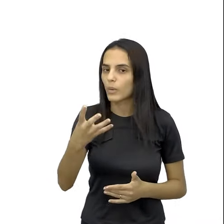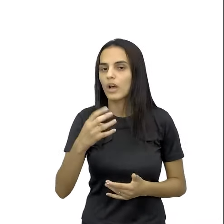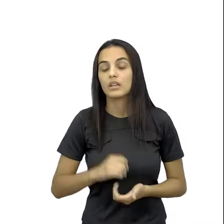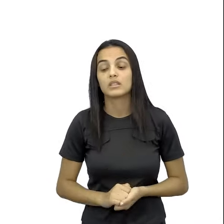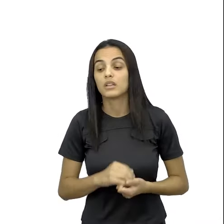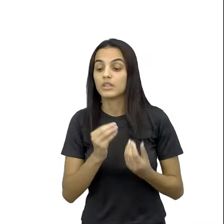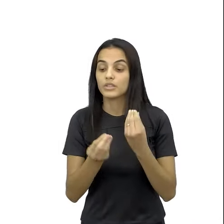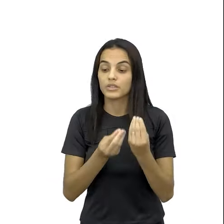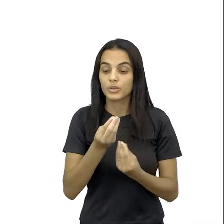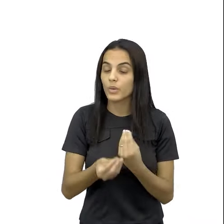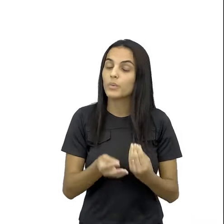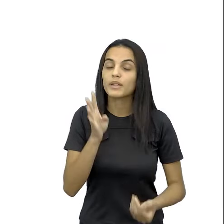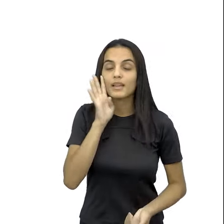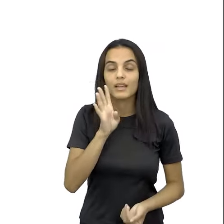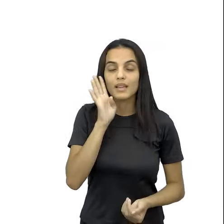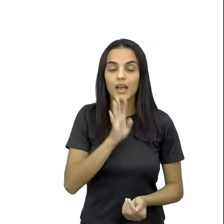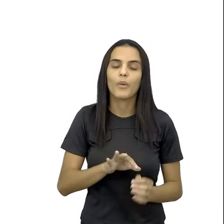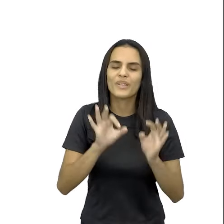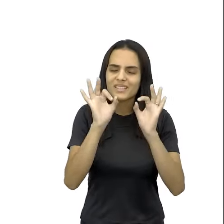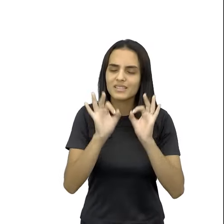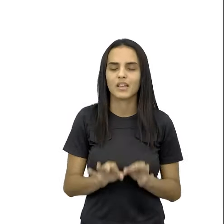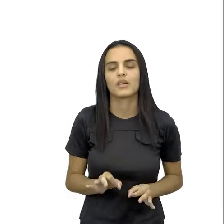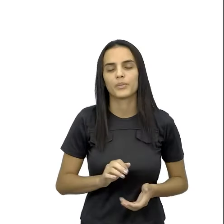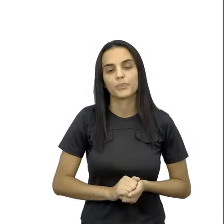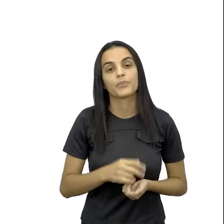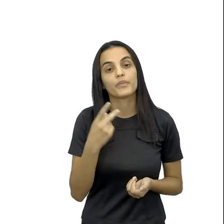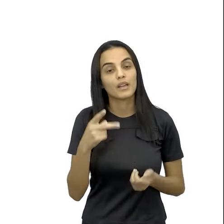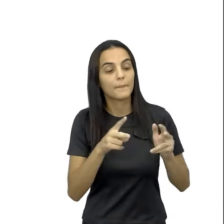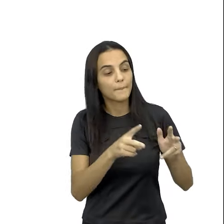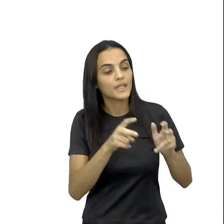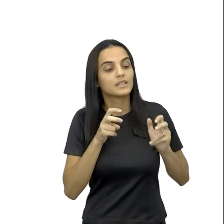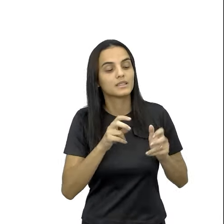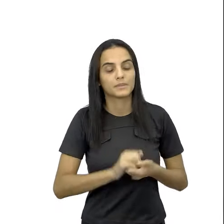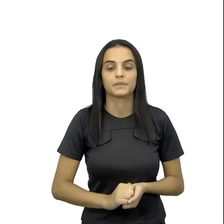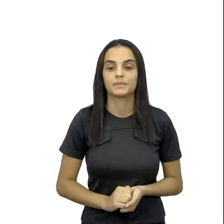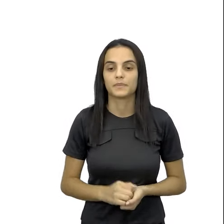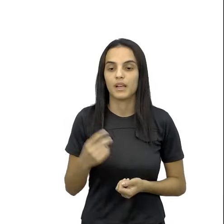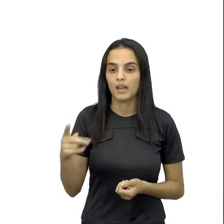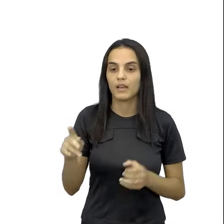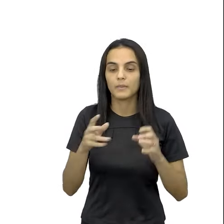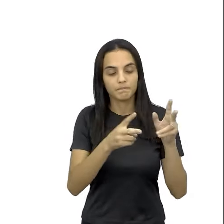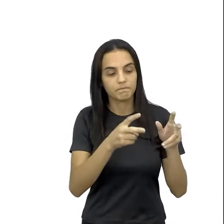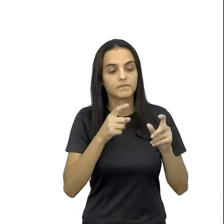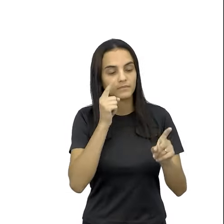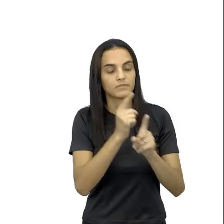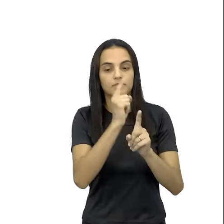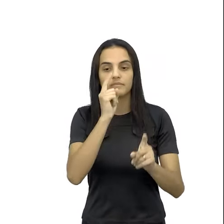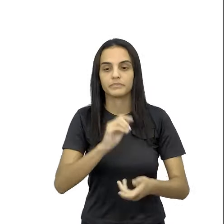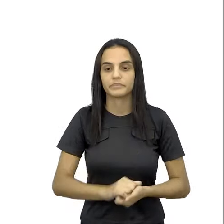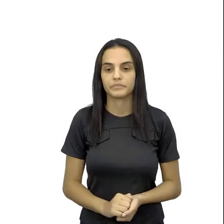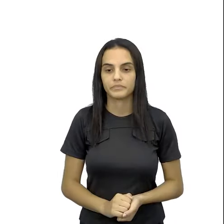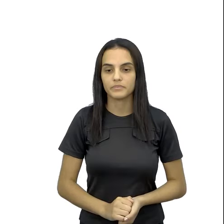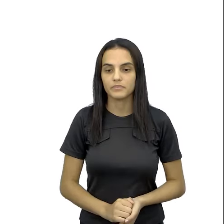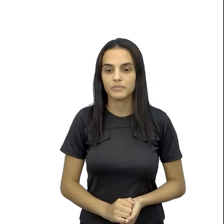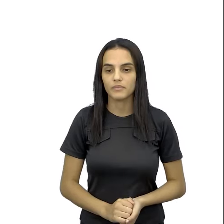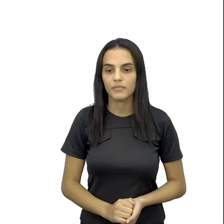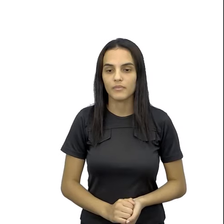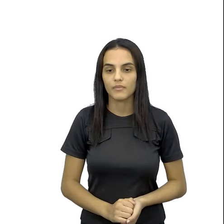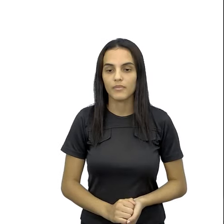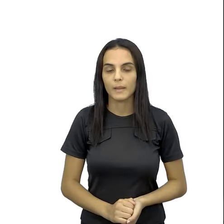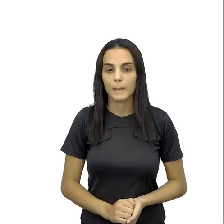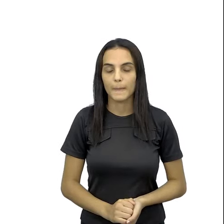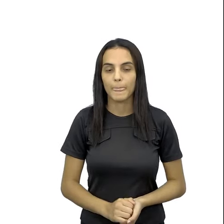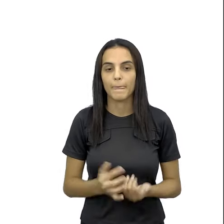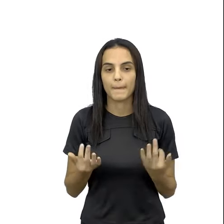que é bacana para justamente ele perceber, para justamente ele descobrir. E